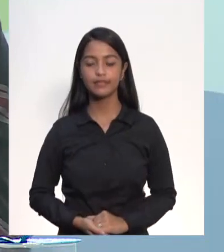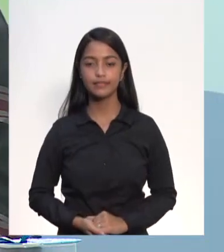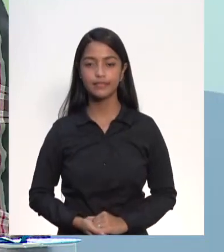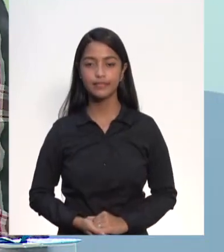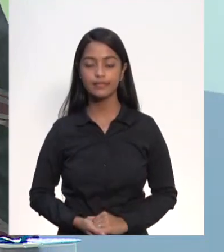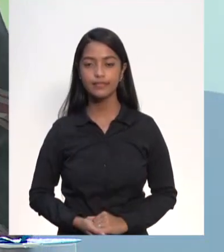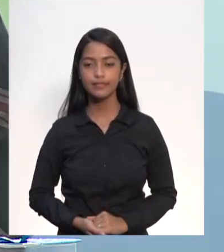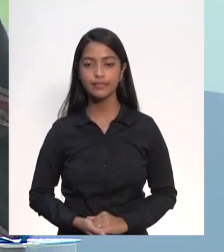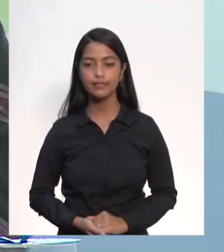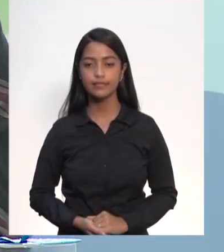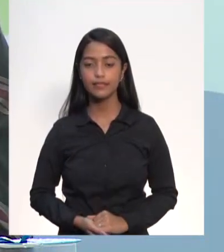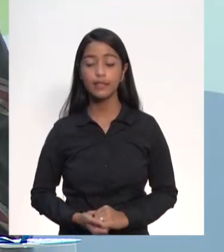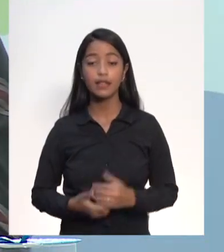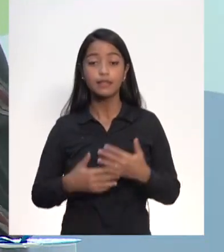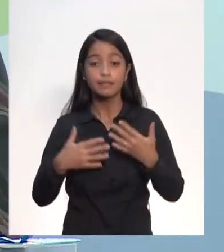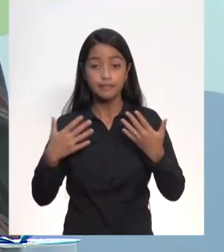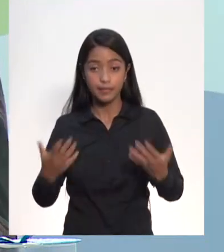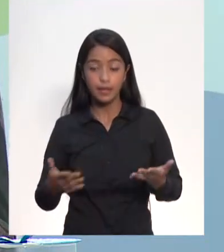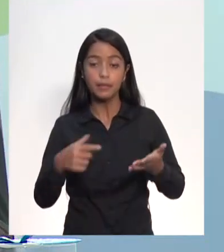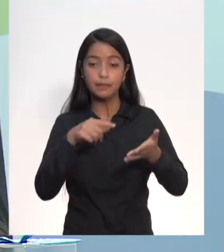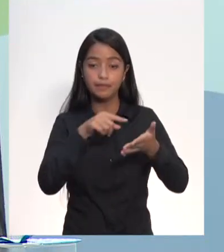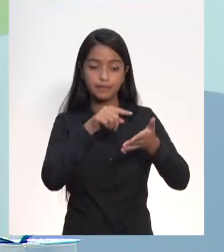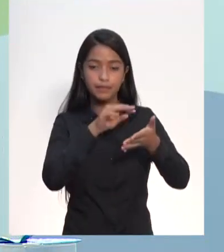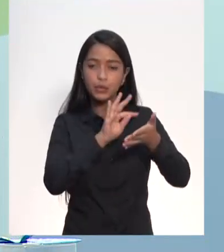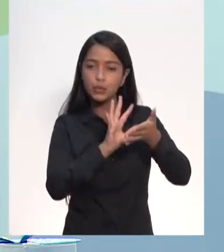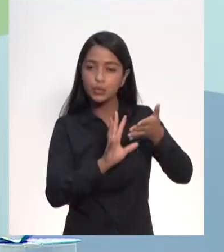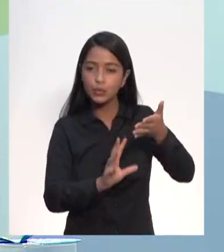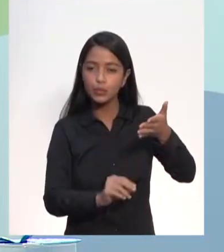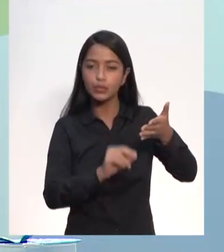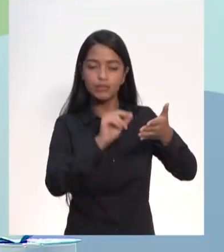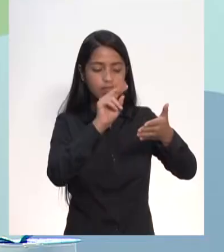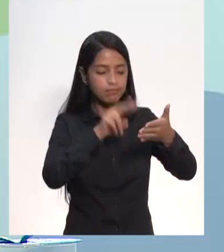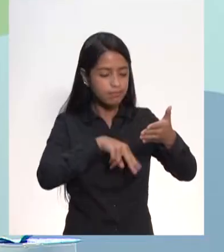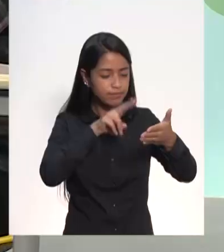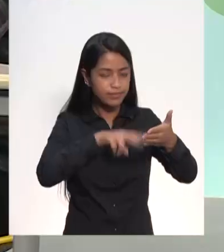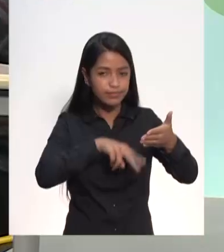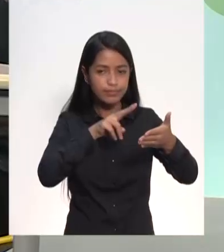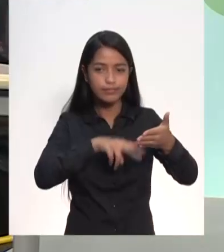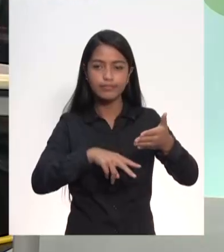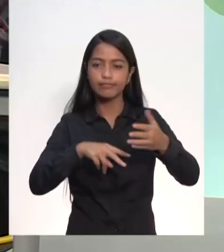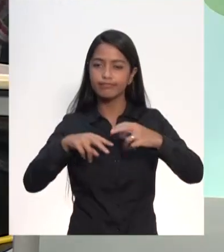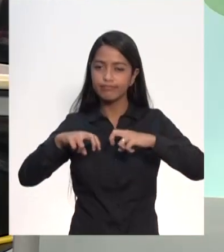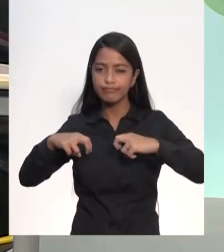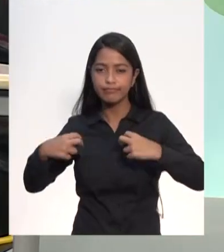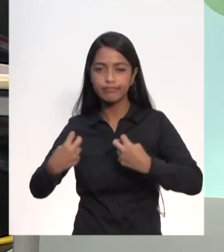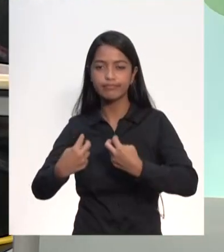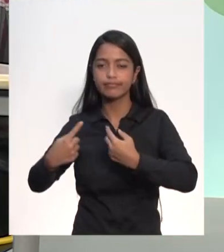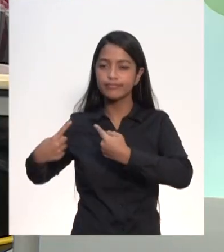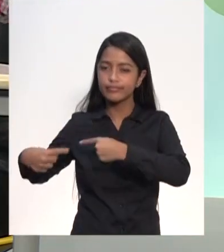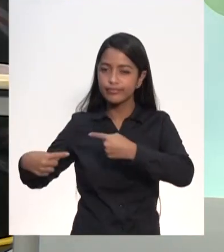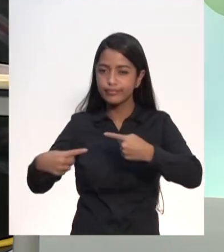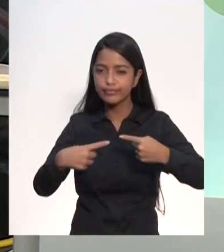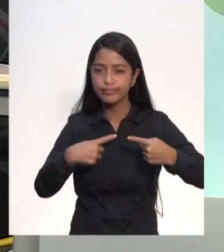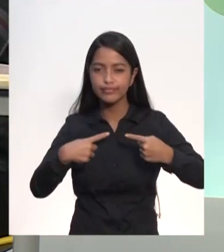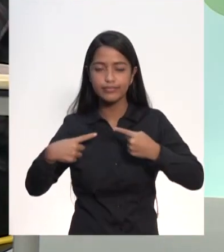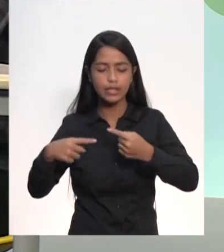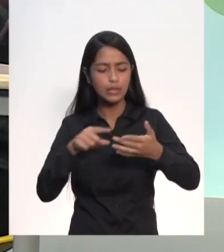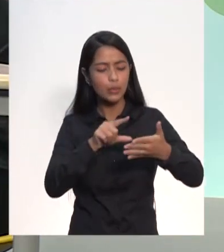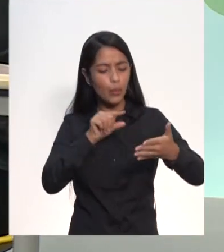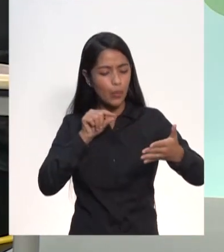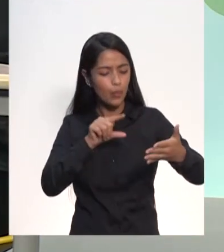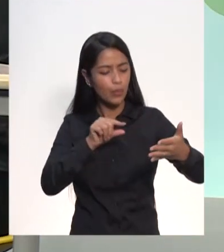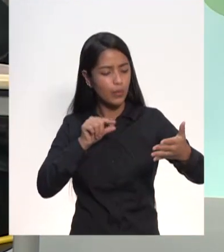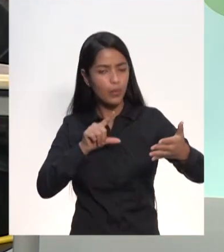Então, fazendo toda essa leitura, a gente se debruçou sobre as habilidades, não foi uma escolha